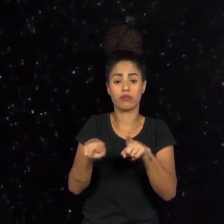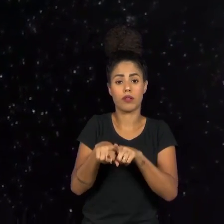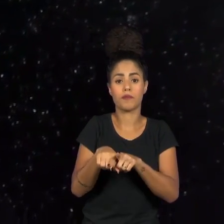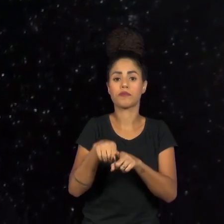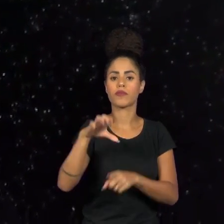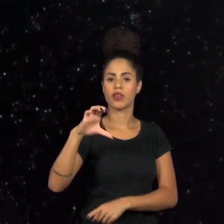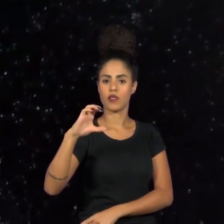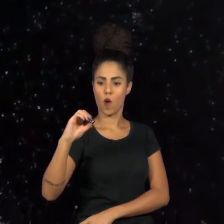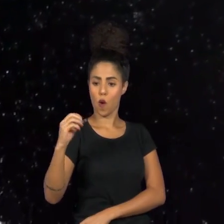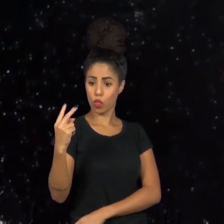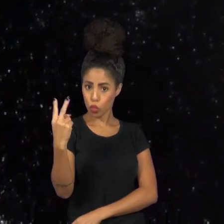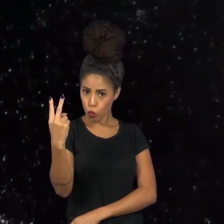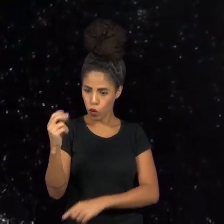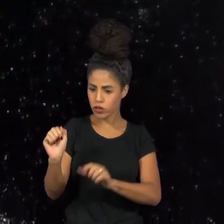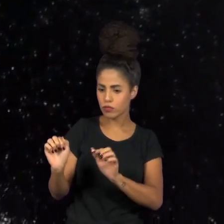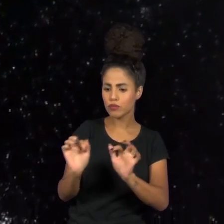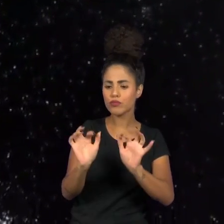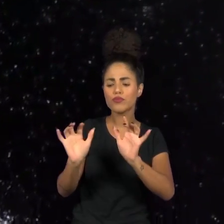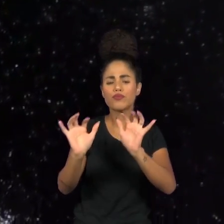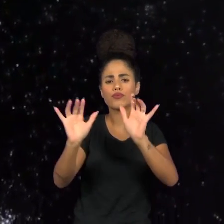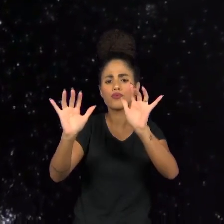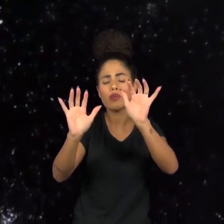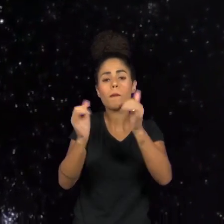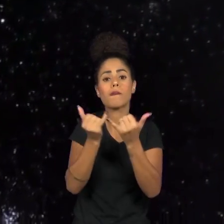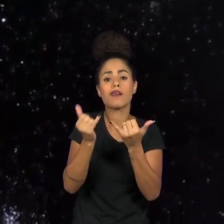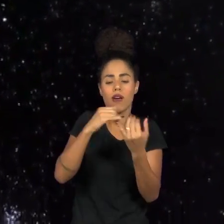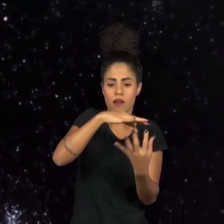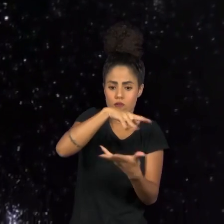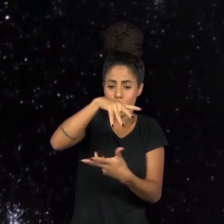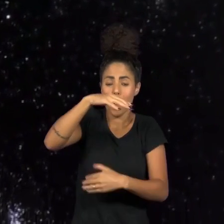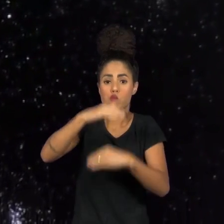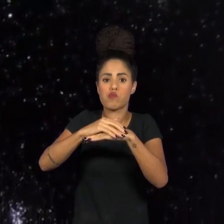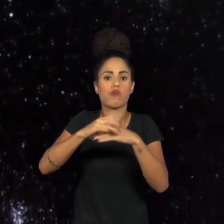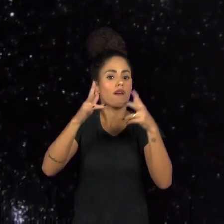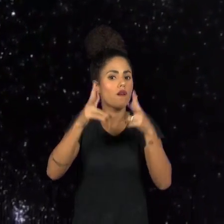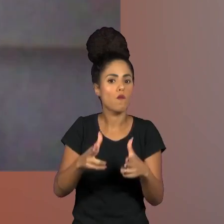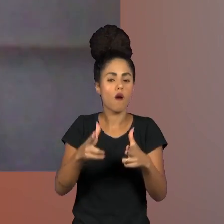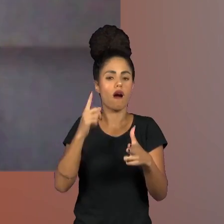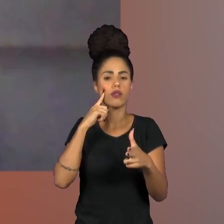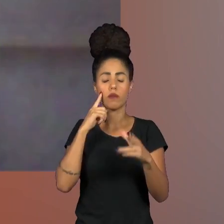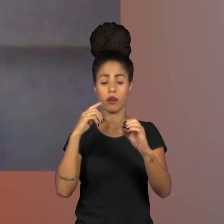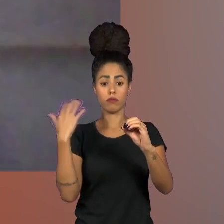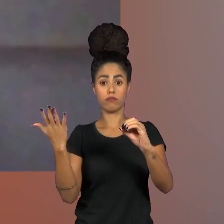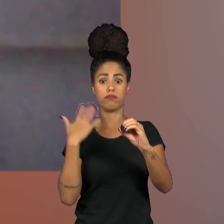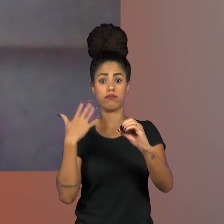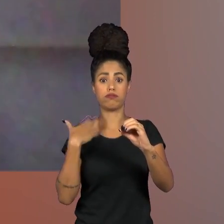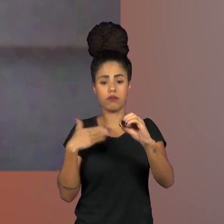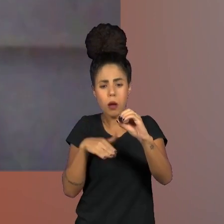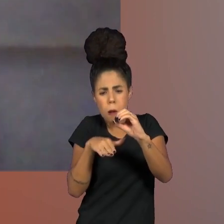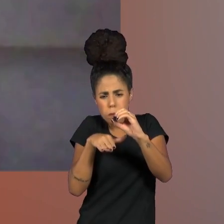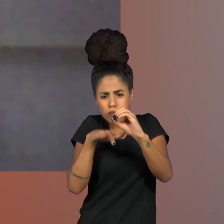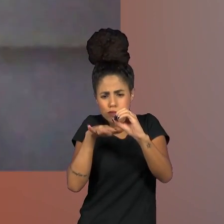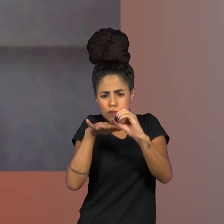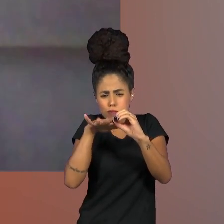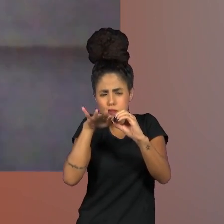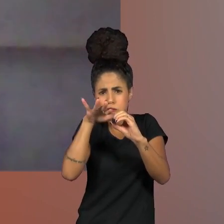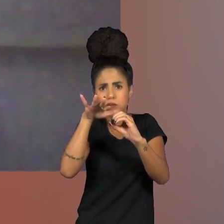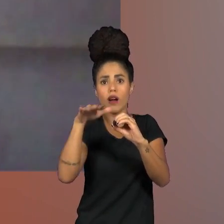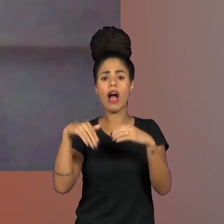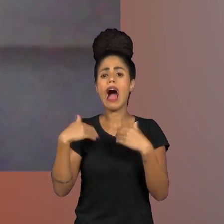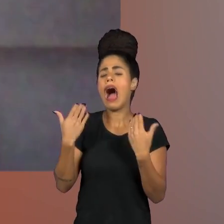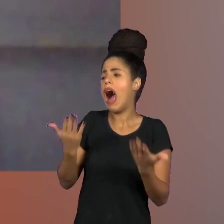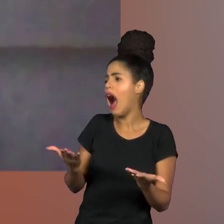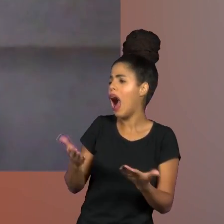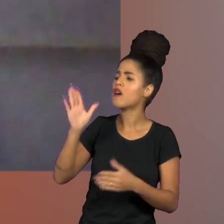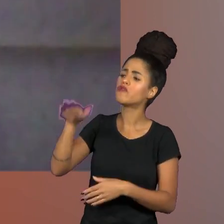CO2 com um efeito estufa absurdo. Essa coisa terrível que está acontecendo. E, mas vamos